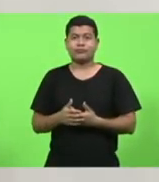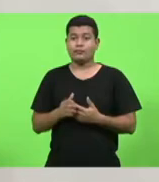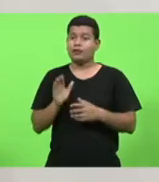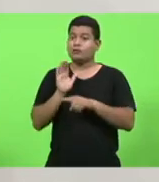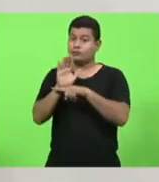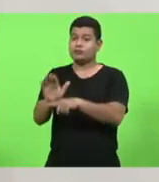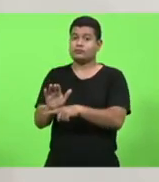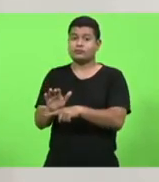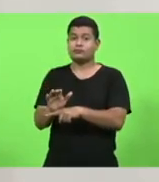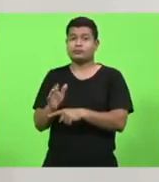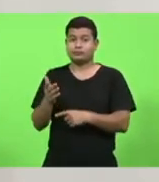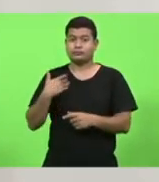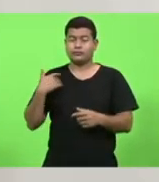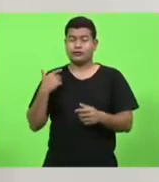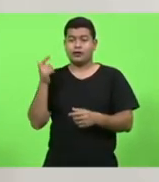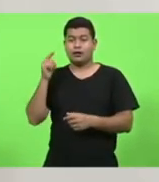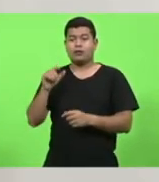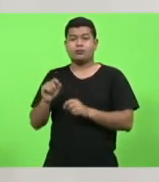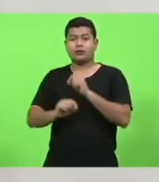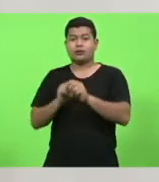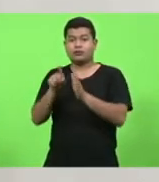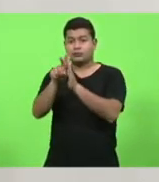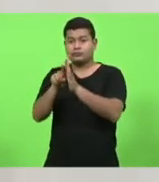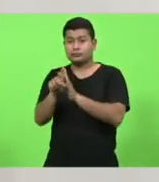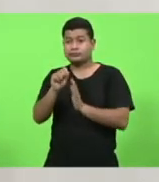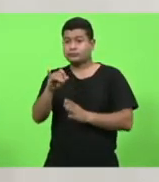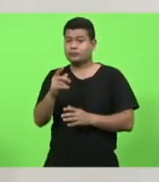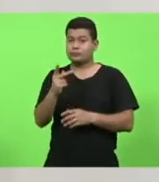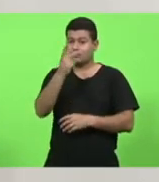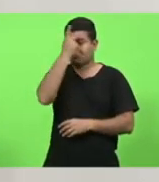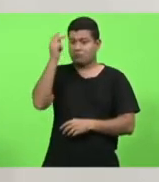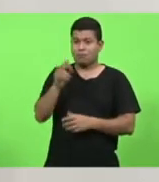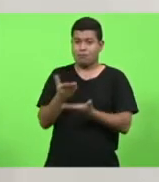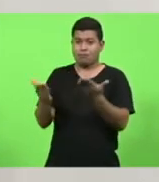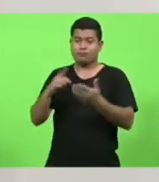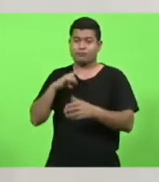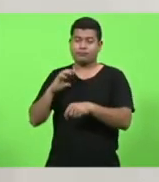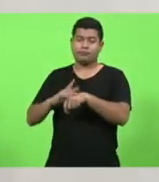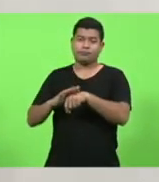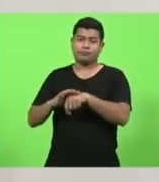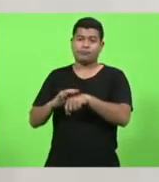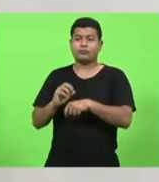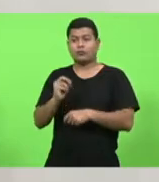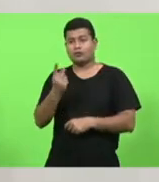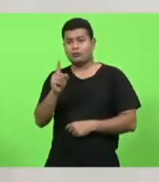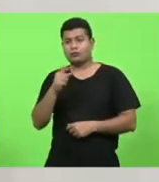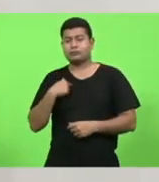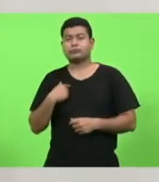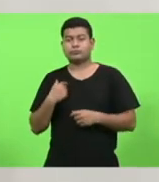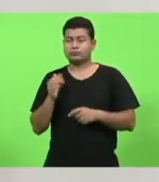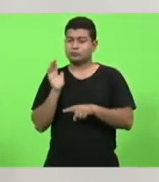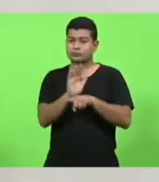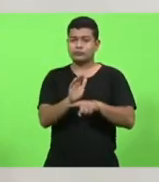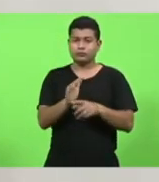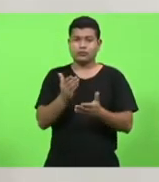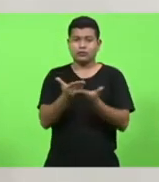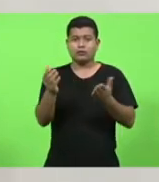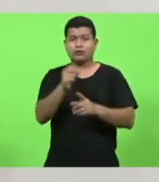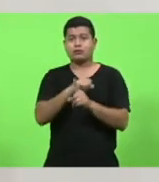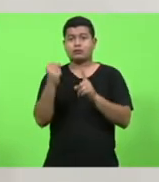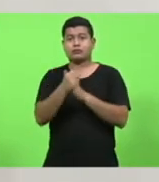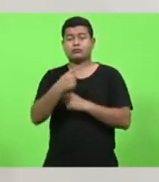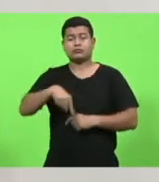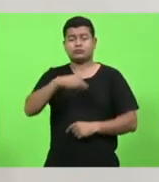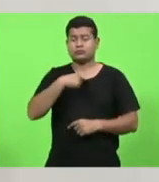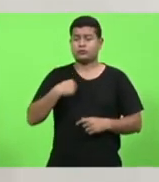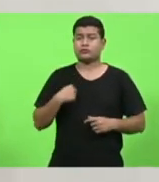uma análise melhor se a pessoa tem alguma doença, se não tem, para que a gente possa realmente trazer um retorno para a sociedade. Então, o que nos deixa muito